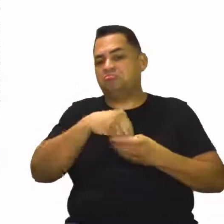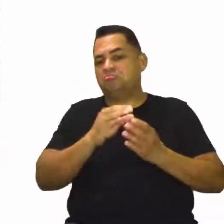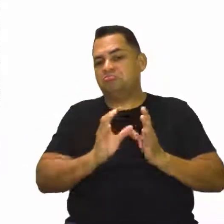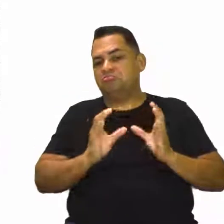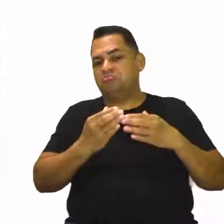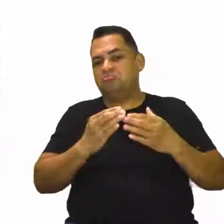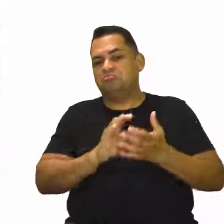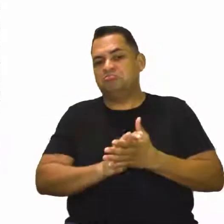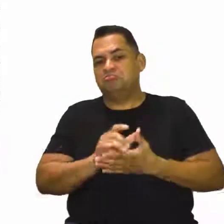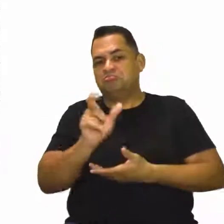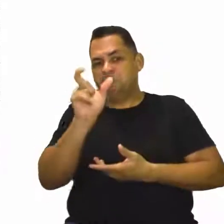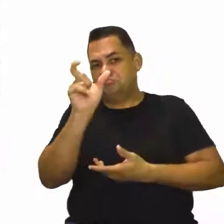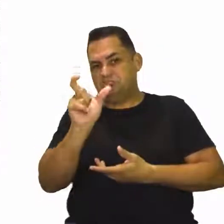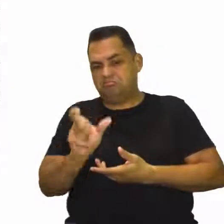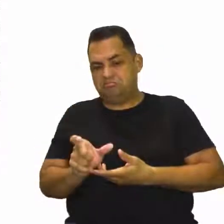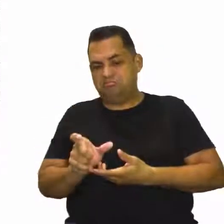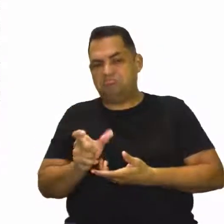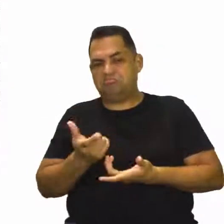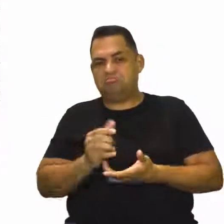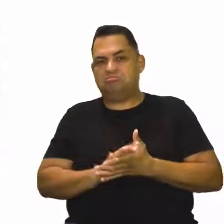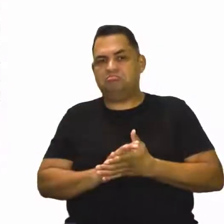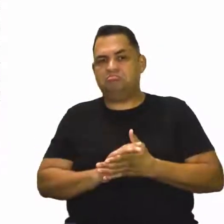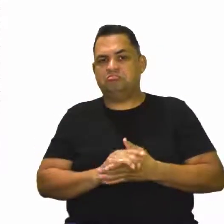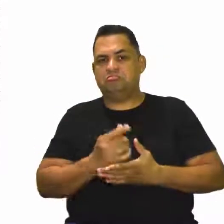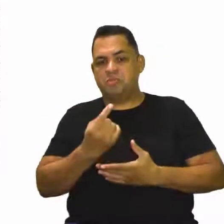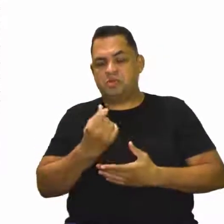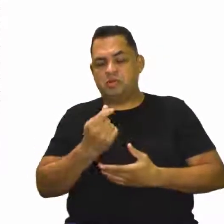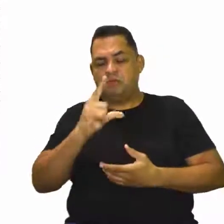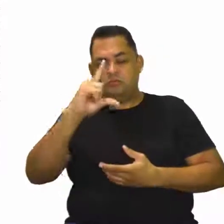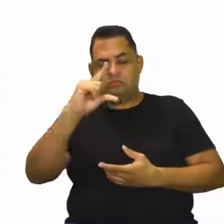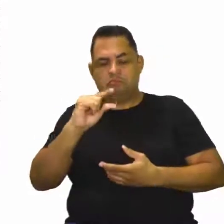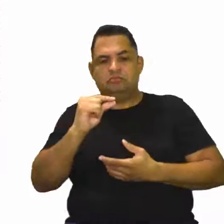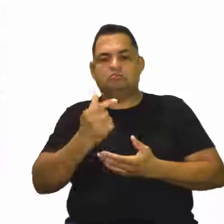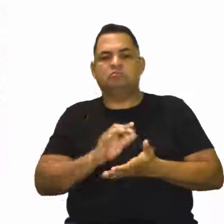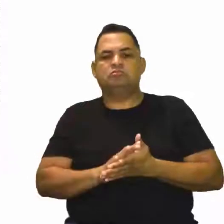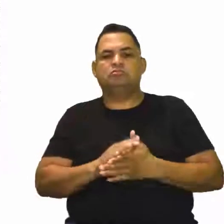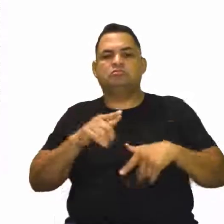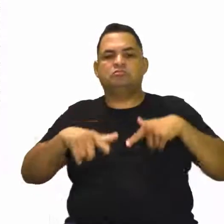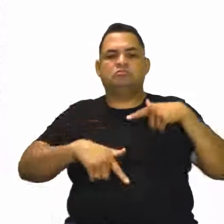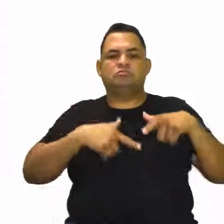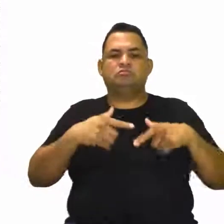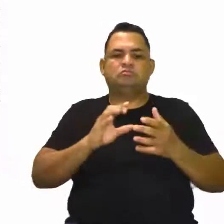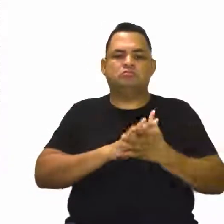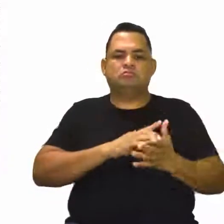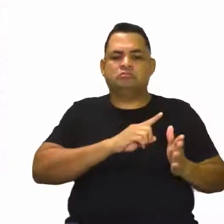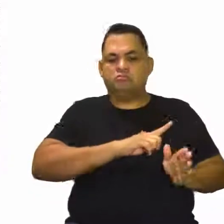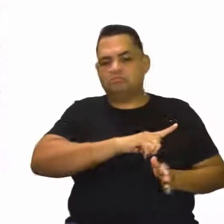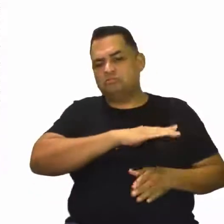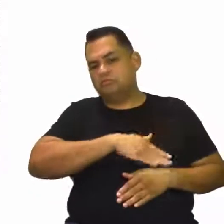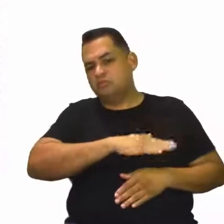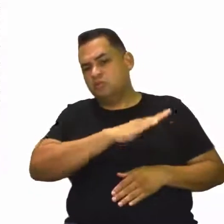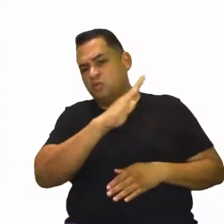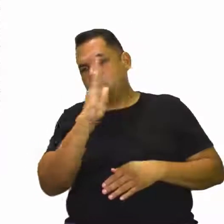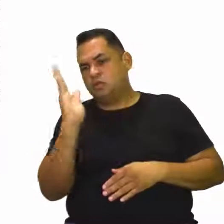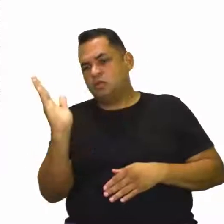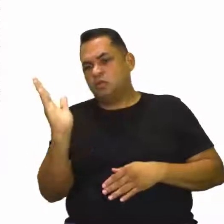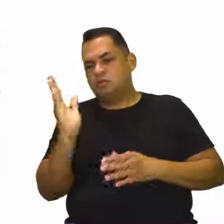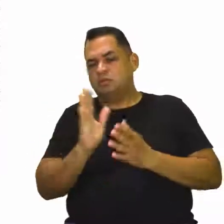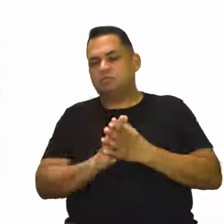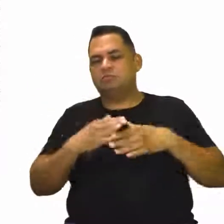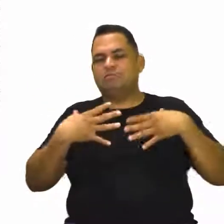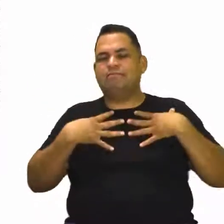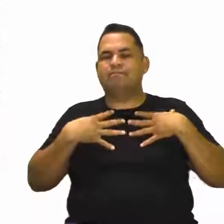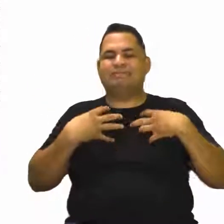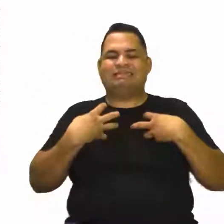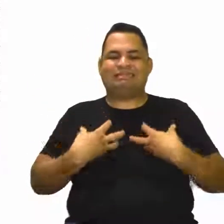desses indivíduos aí de baixo nível socioeconômico, né? Trabalha o dia todo, aí se sente cansado, né? Então, muita